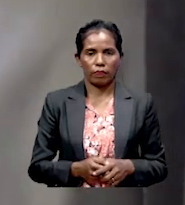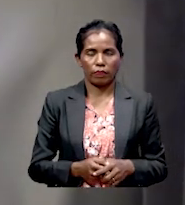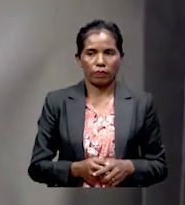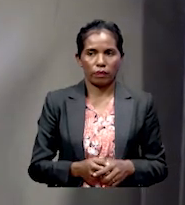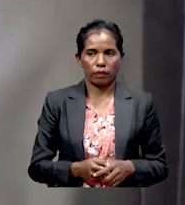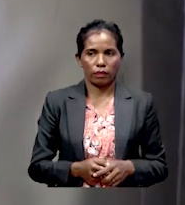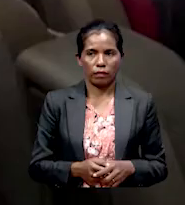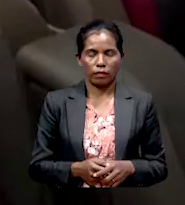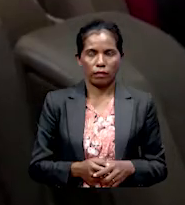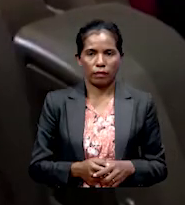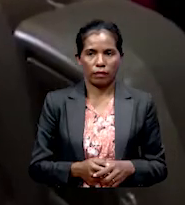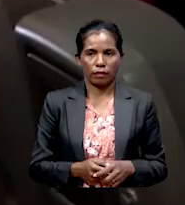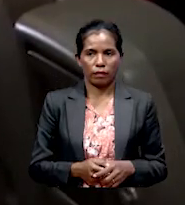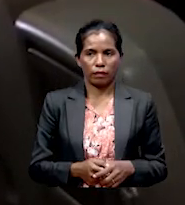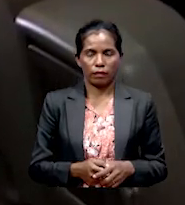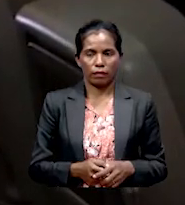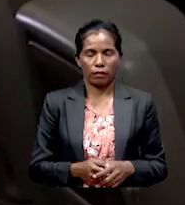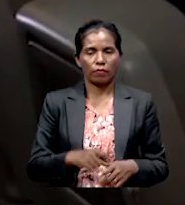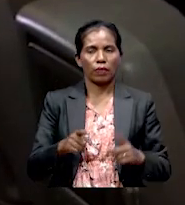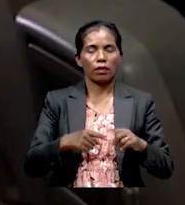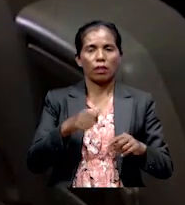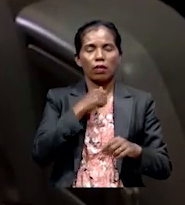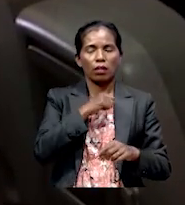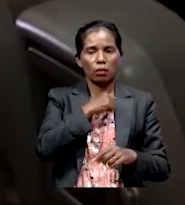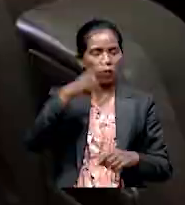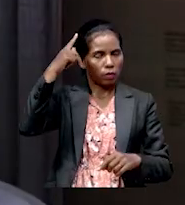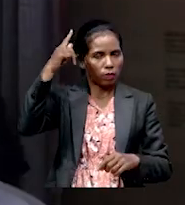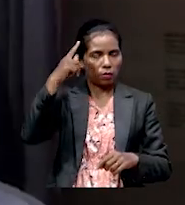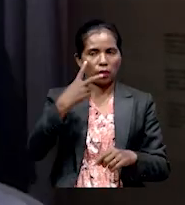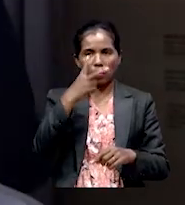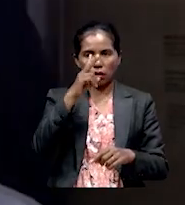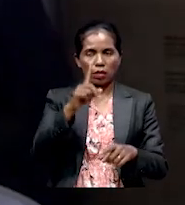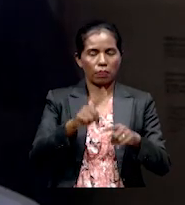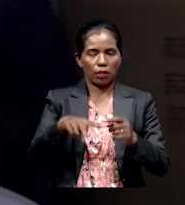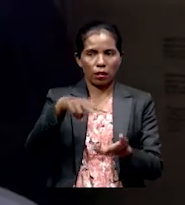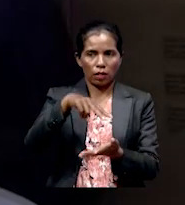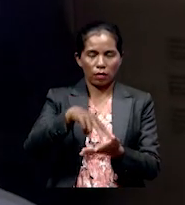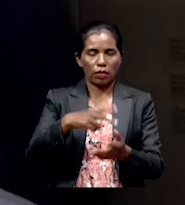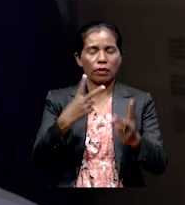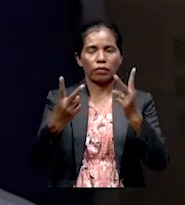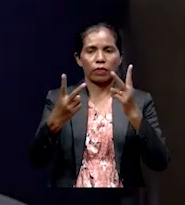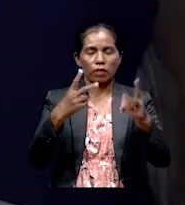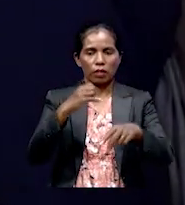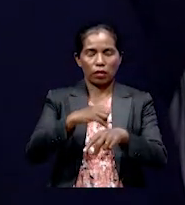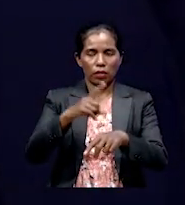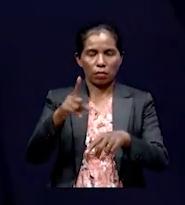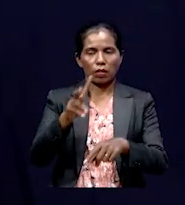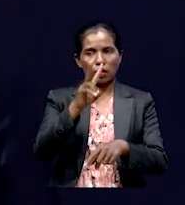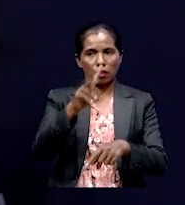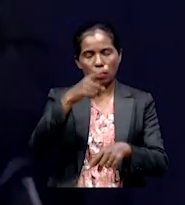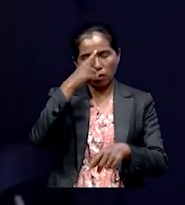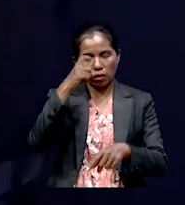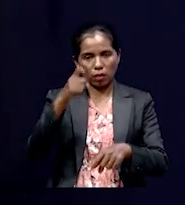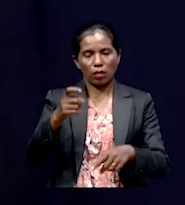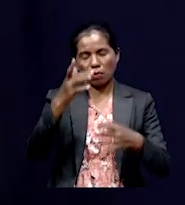defende, ama. Bahira Papa assiste coletiva imprensa la Bele Hamrik e a visita internacional Badaruakne, tamba